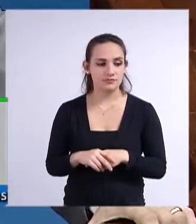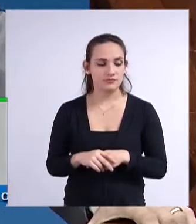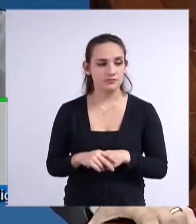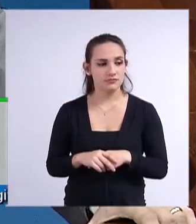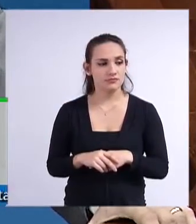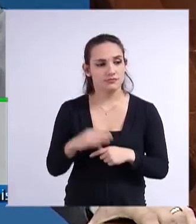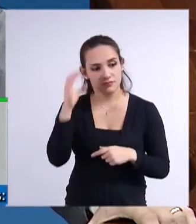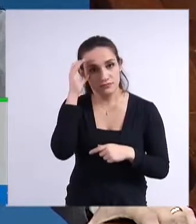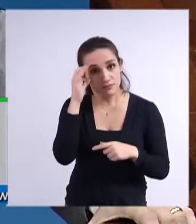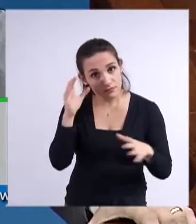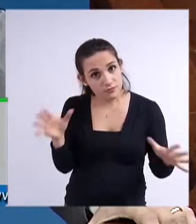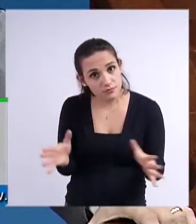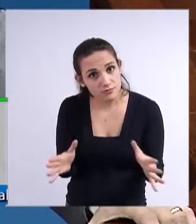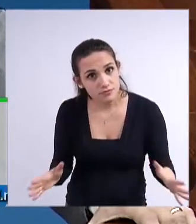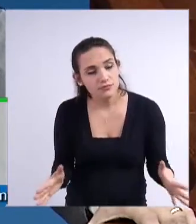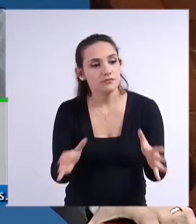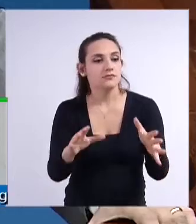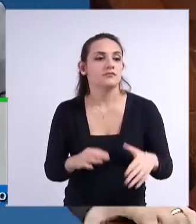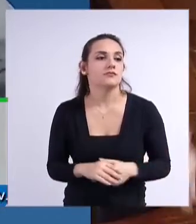conscientização.